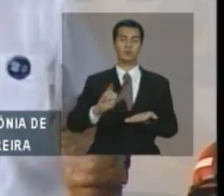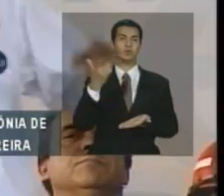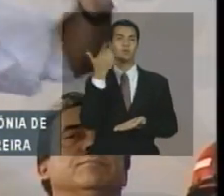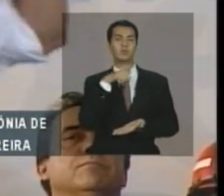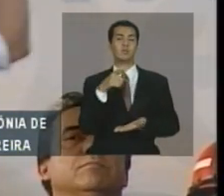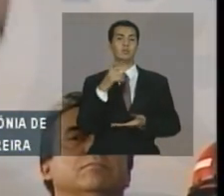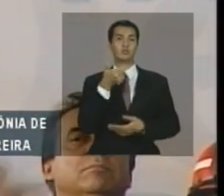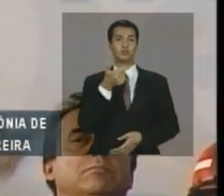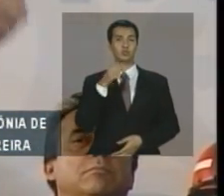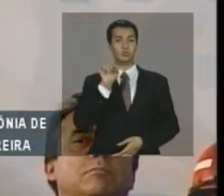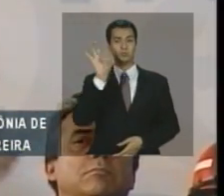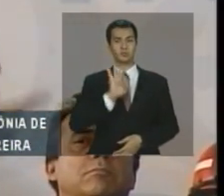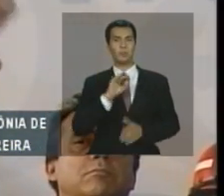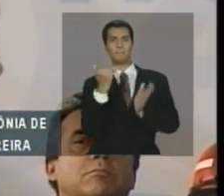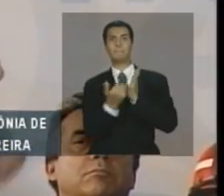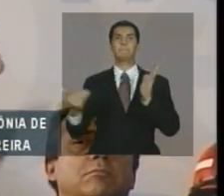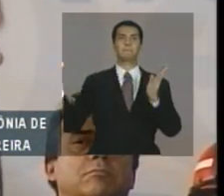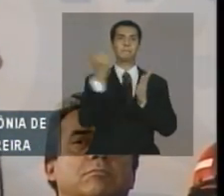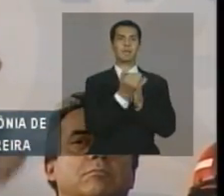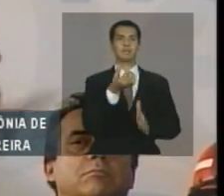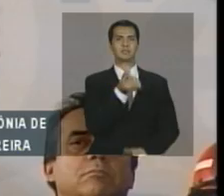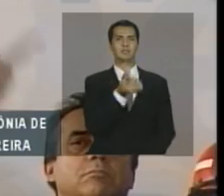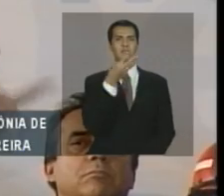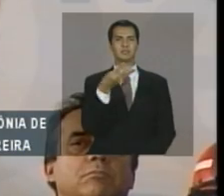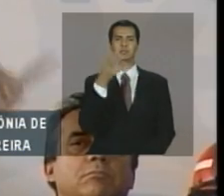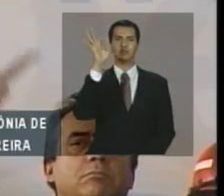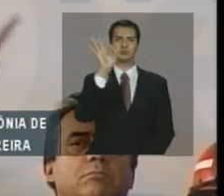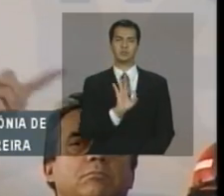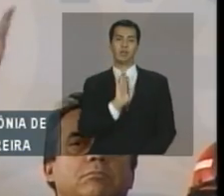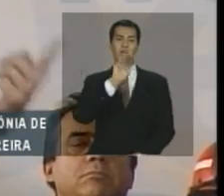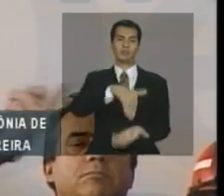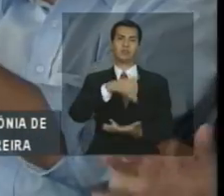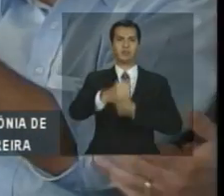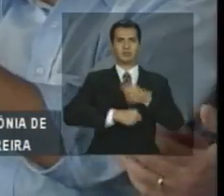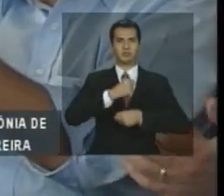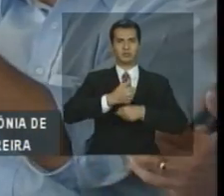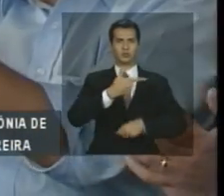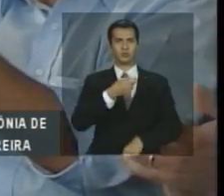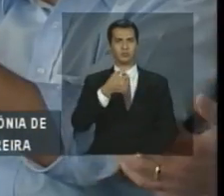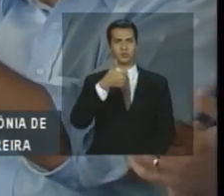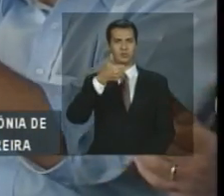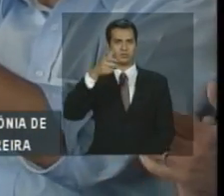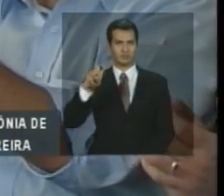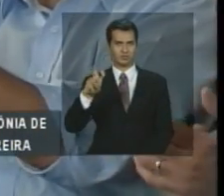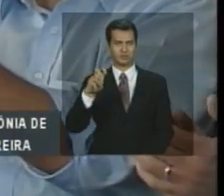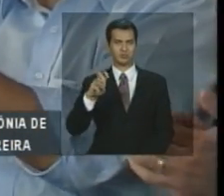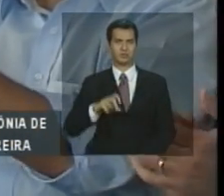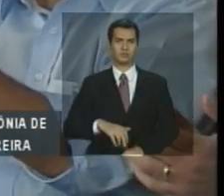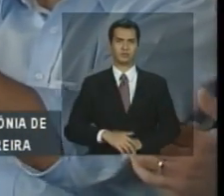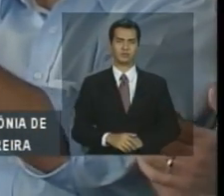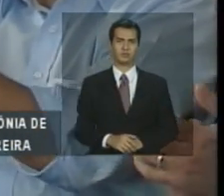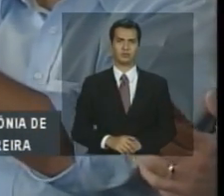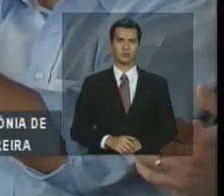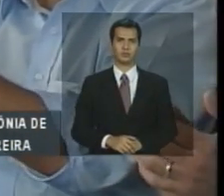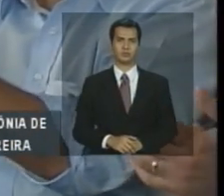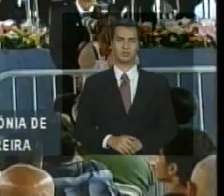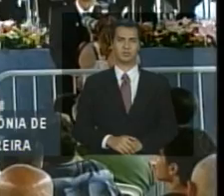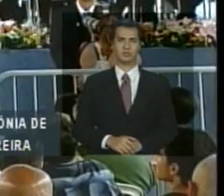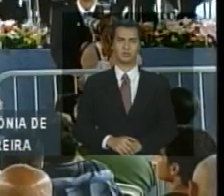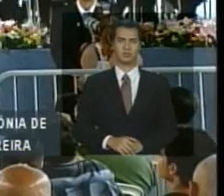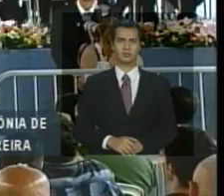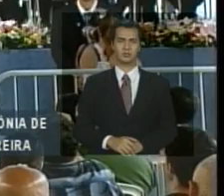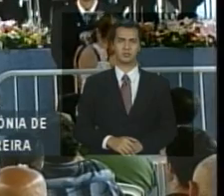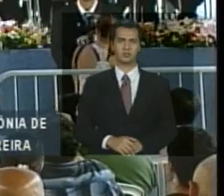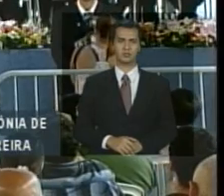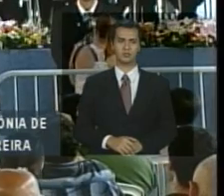18% para 63% da população em 2015 sendo transportada em alta capacidade. Eu não